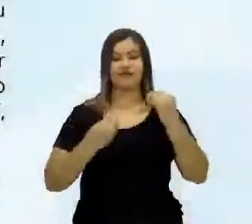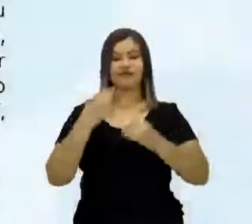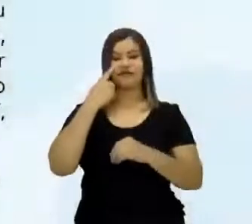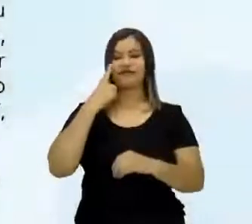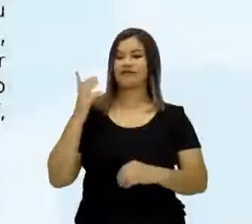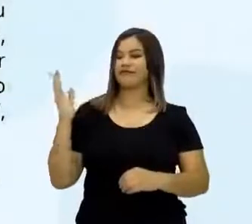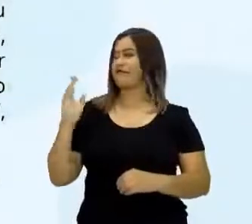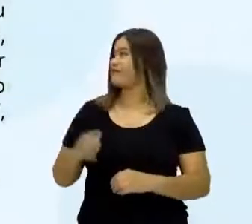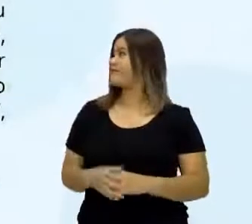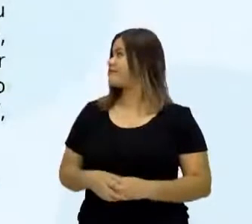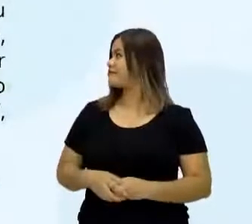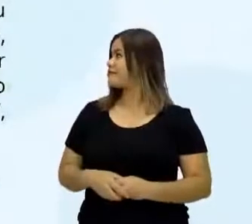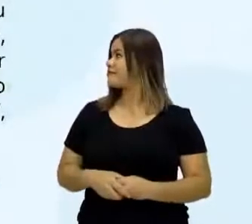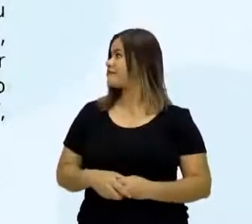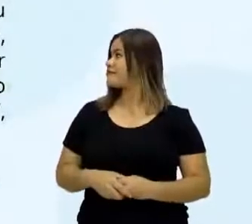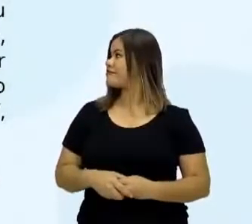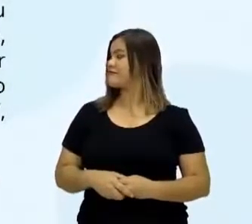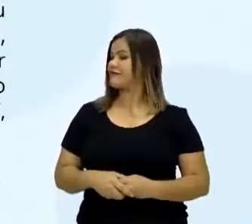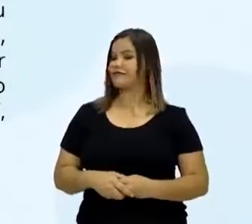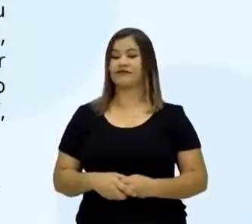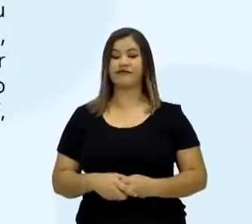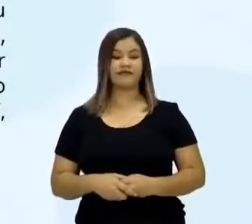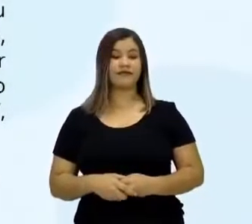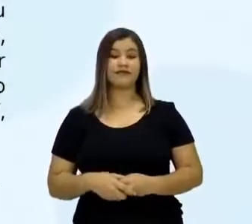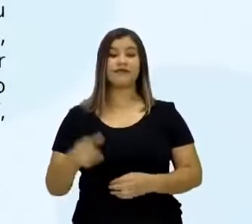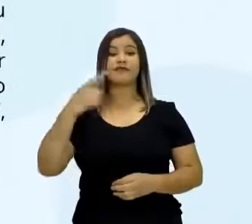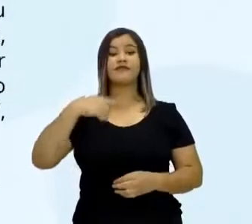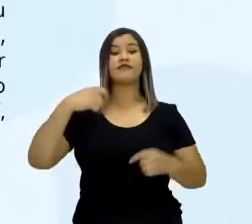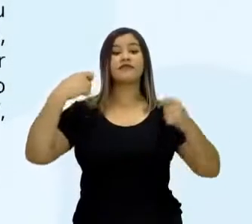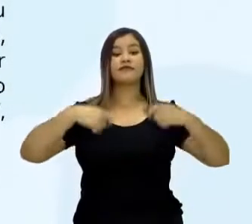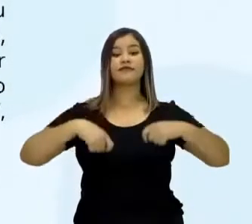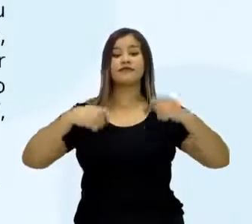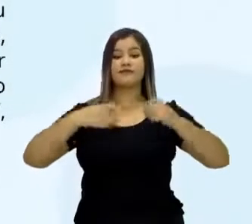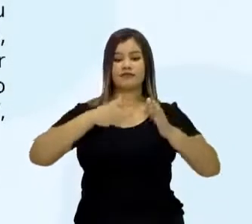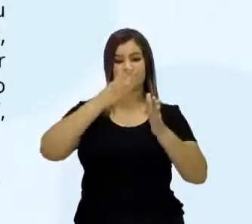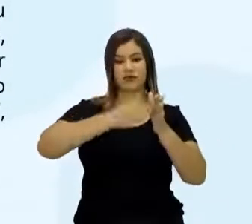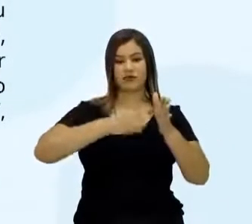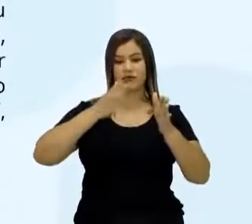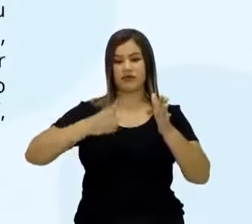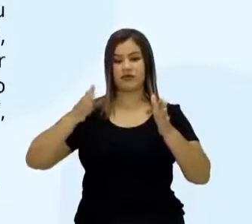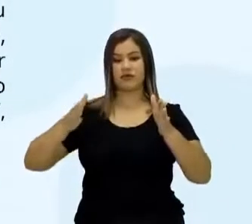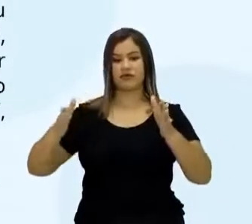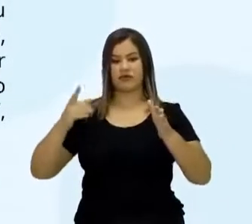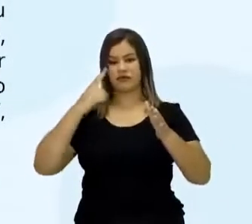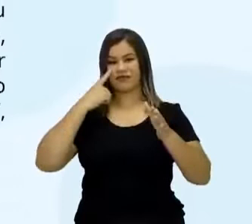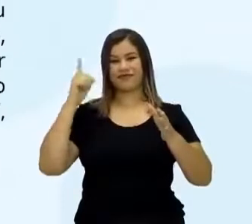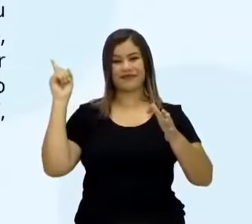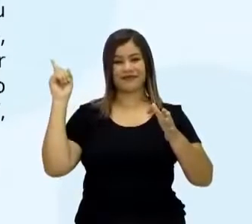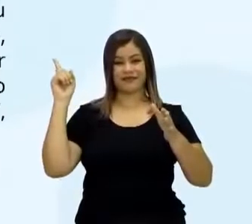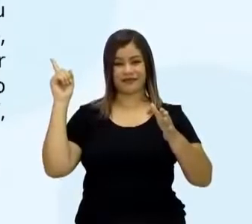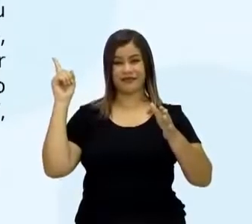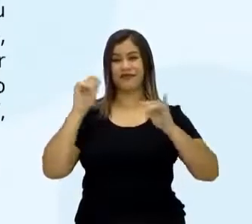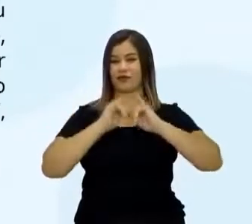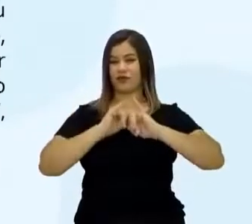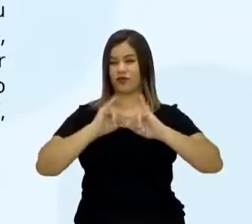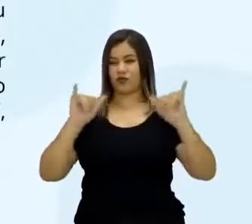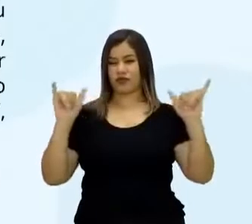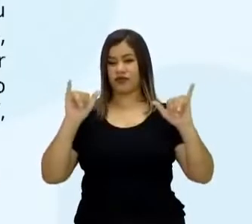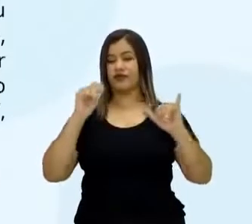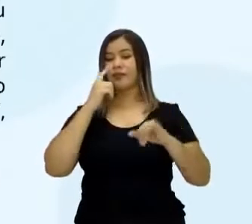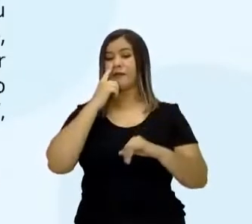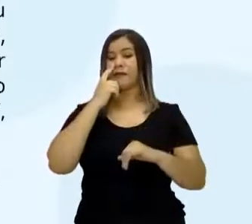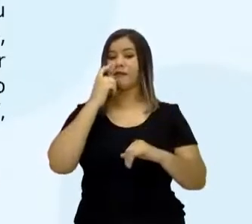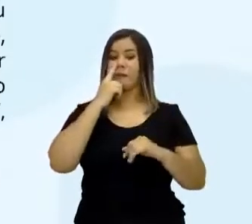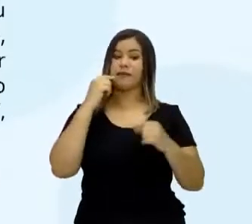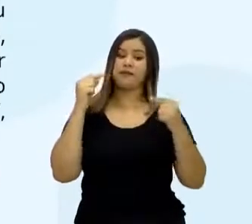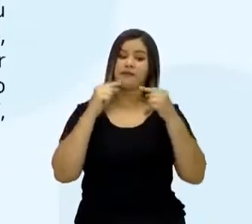slide. Vou falar uma coisa para vocês. Nós vamos precisar organizar essa notícia, que também está falando